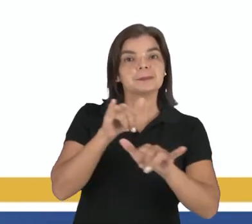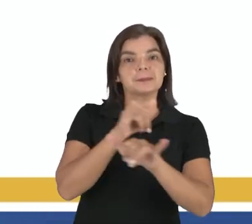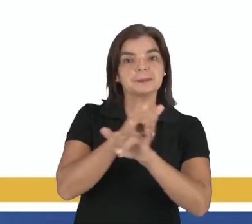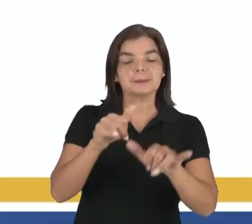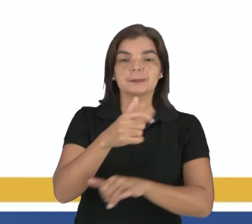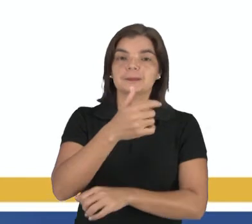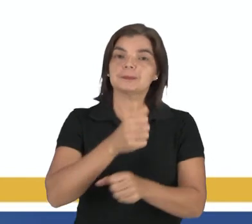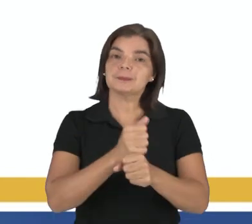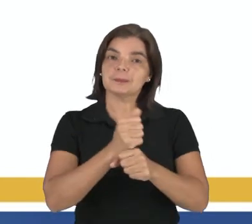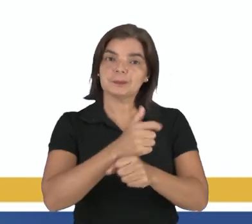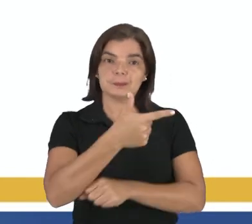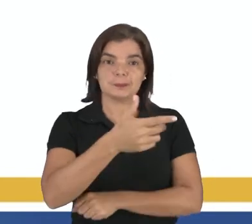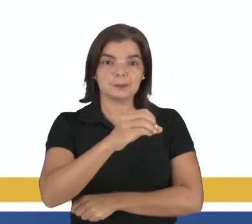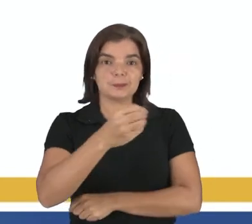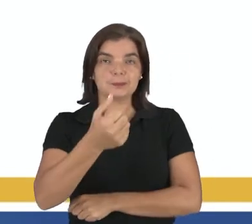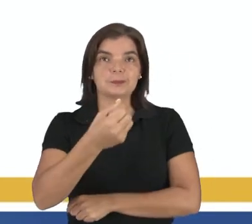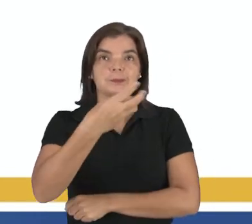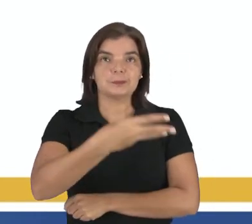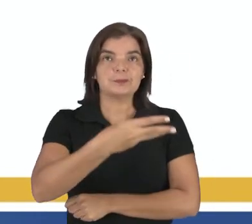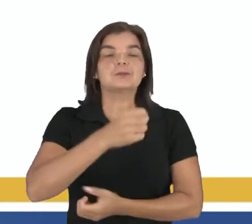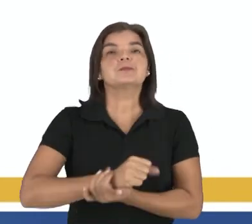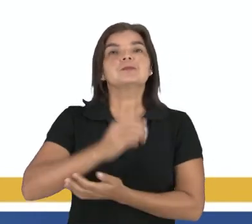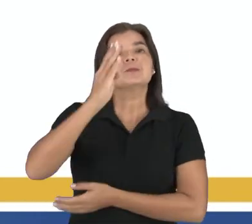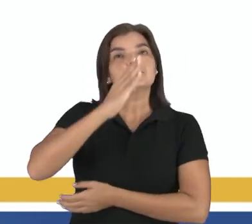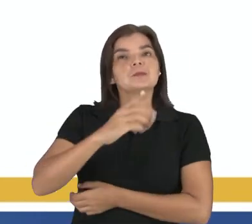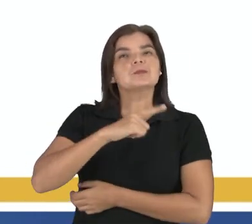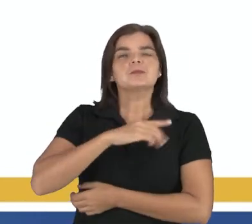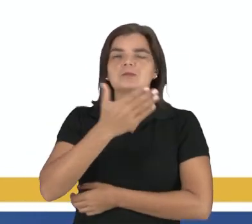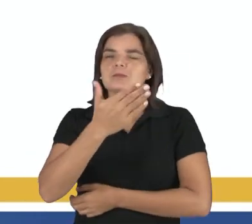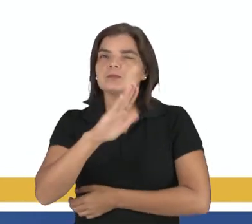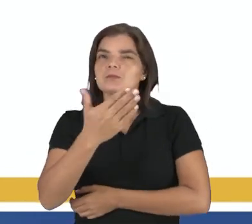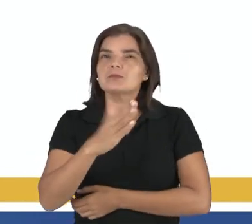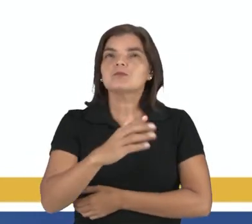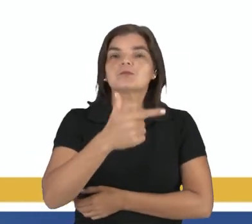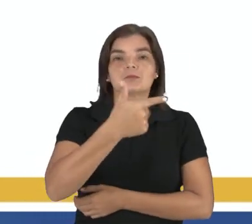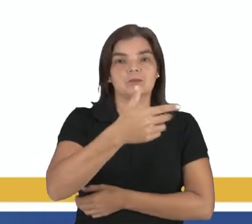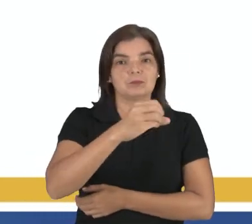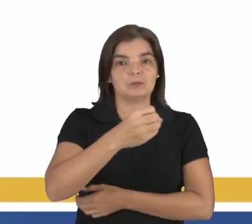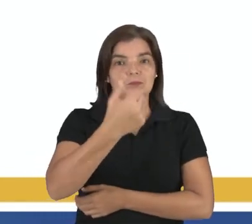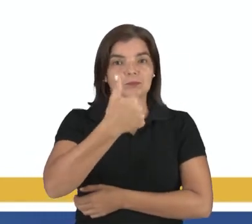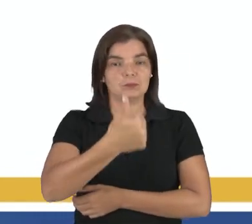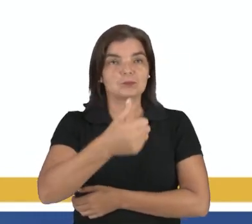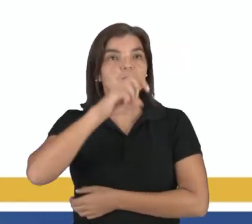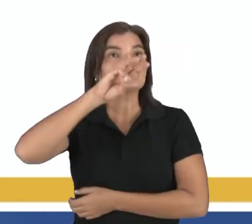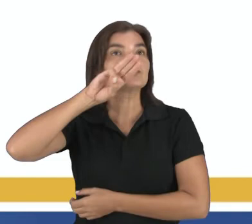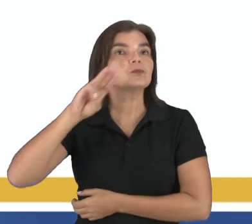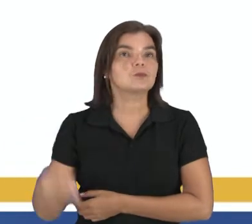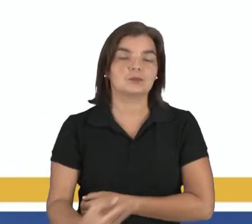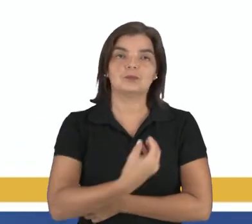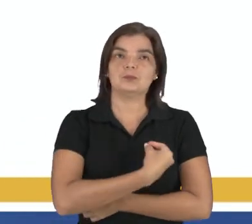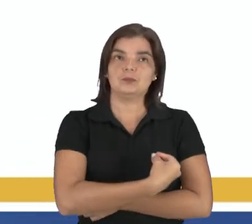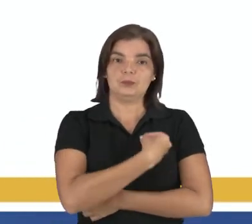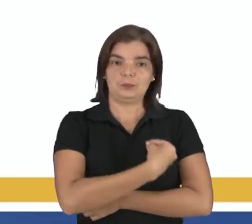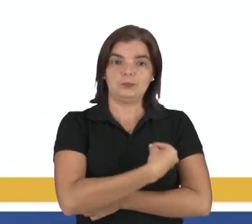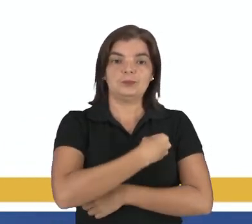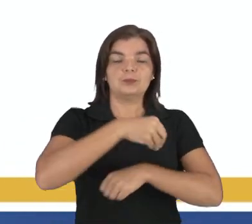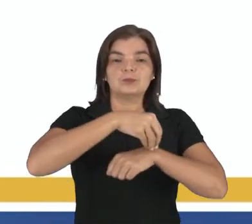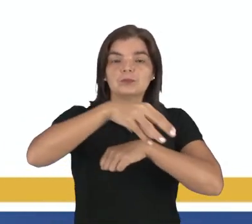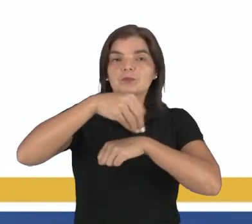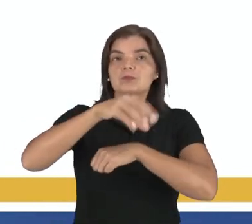Considerando essa informação, em 2013, o Brasil tinha aproximadamente 201 milhões de